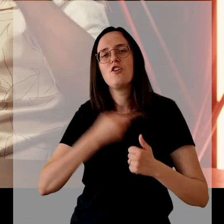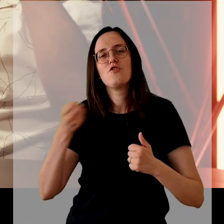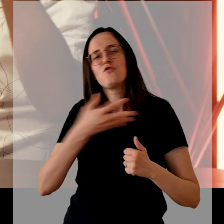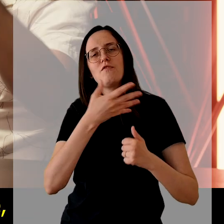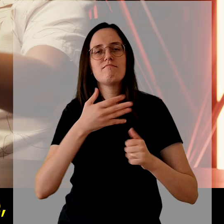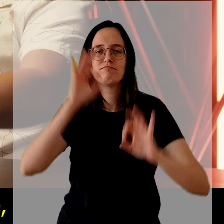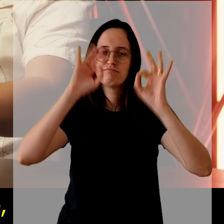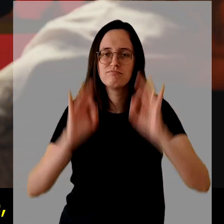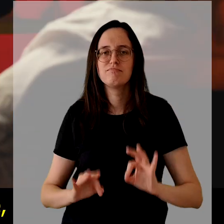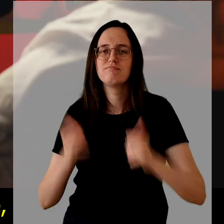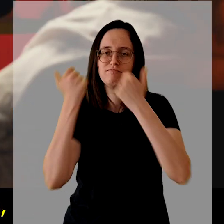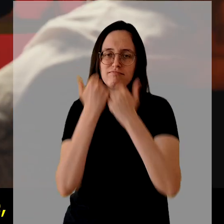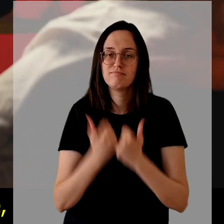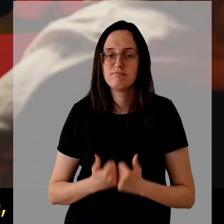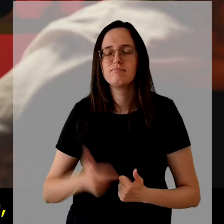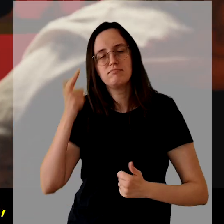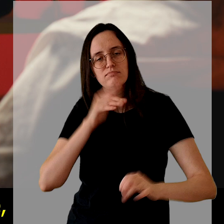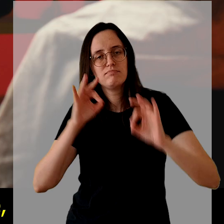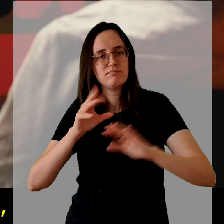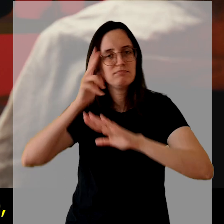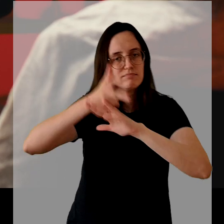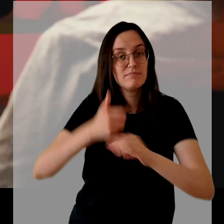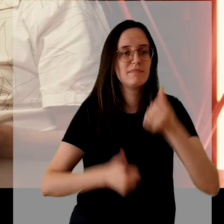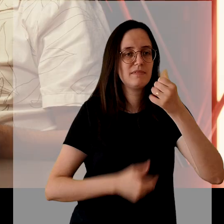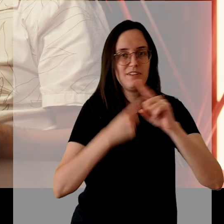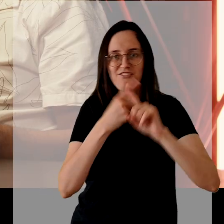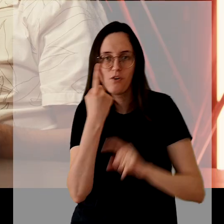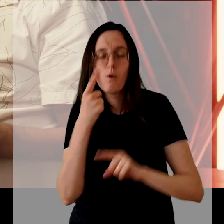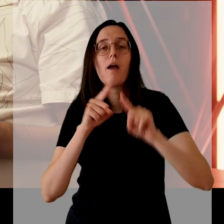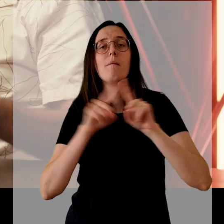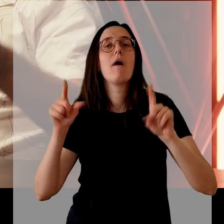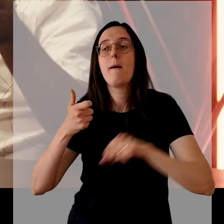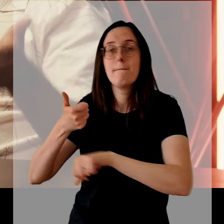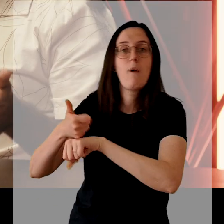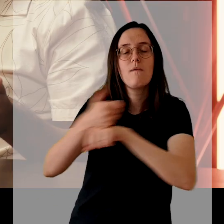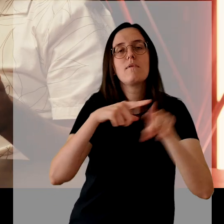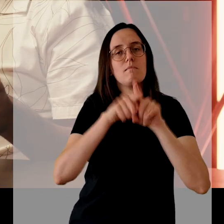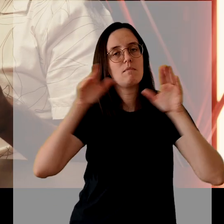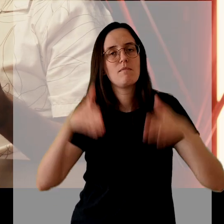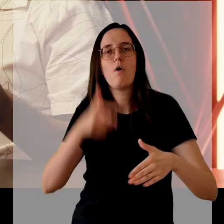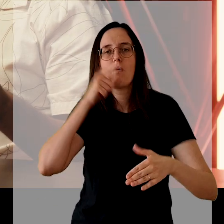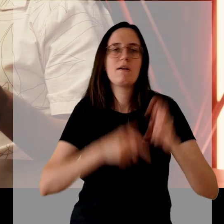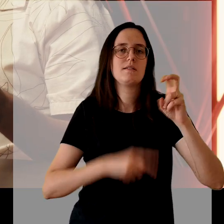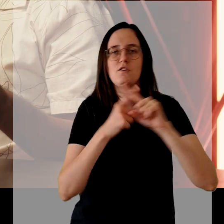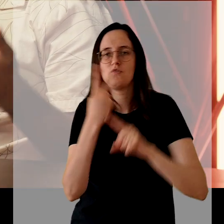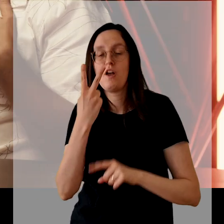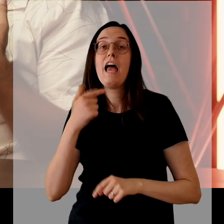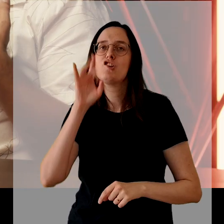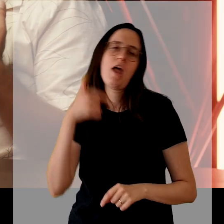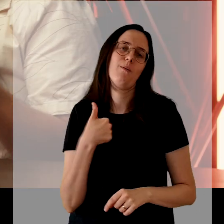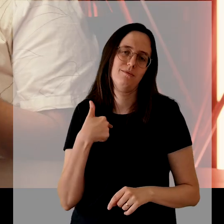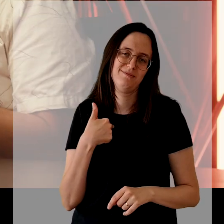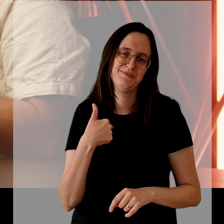folguistas para conseguir filmar efetivamente 6:1, mas para que os profissionais trabalhassem 5:2. Só